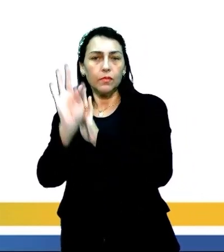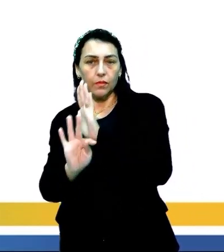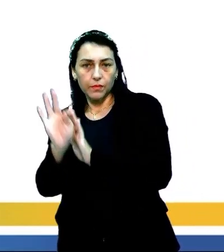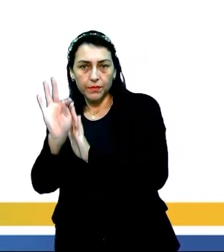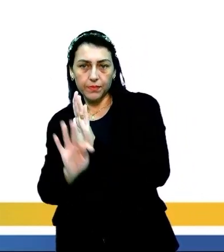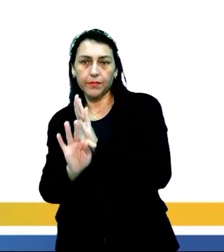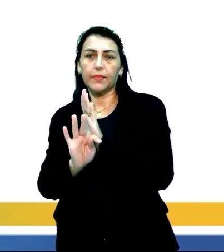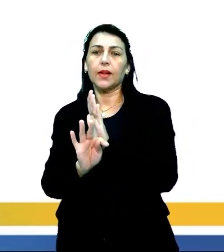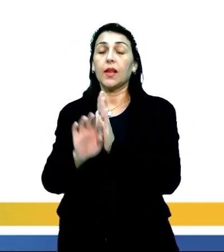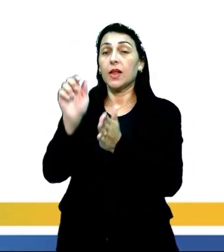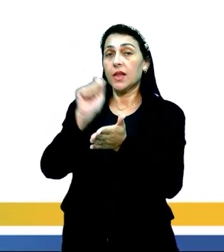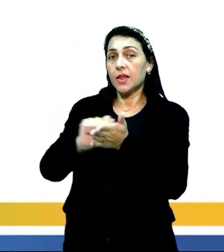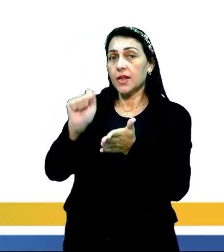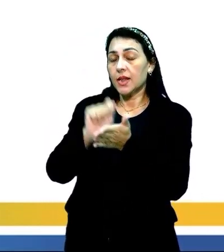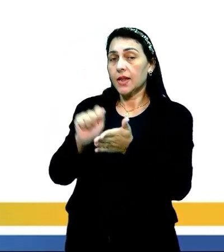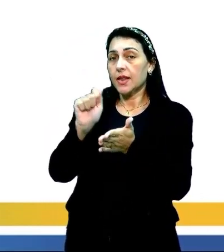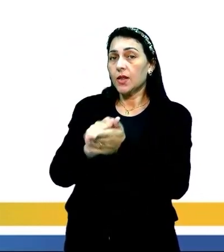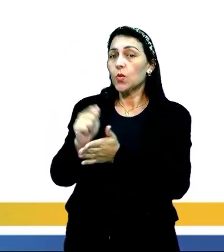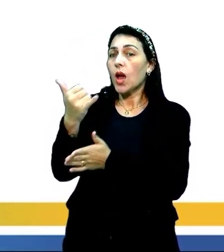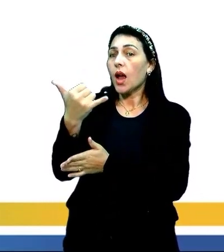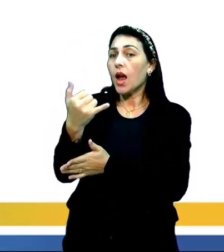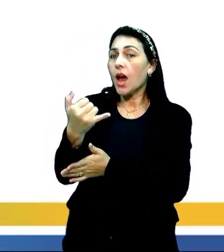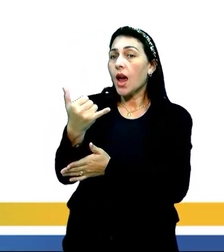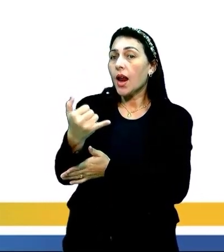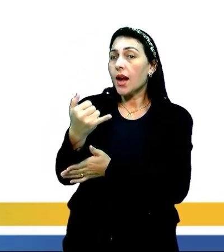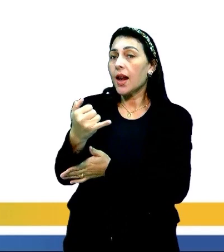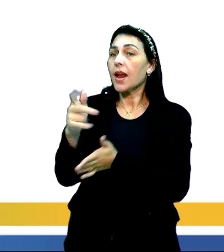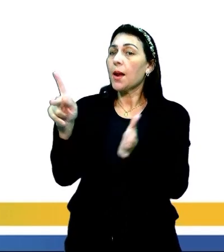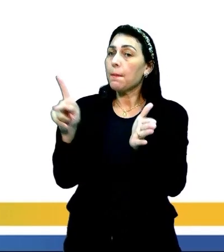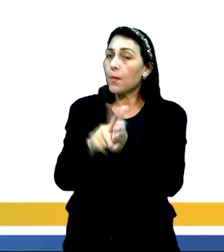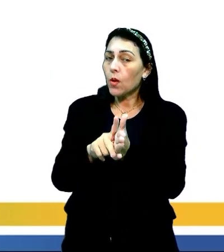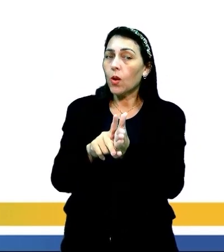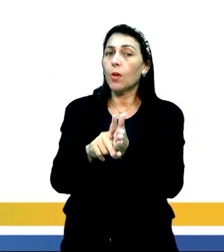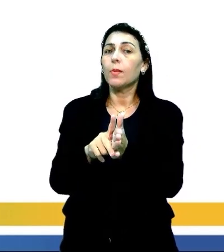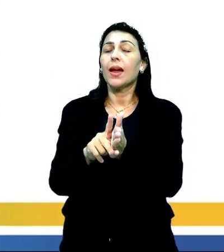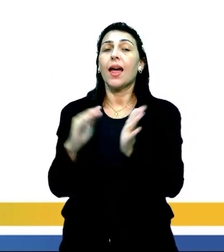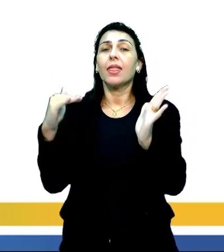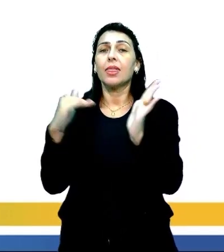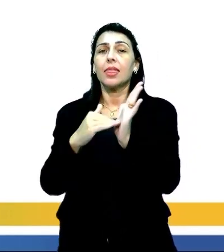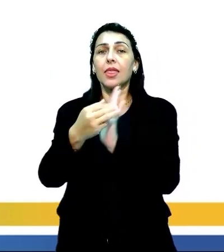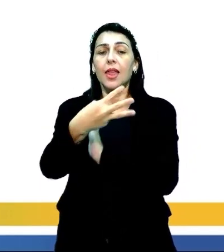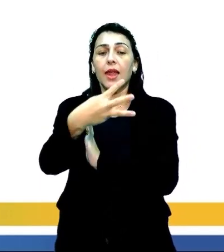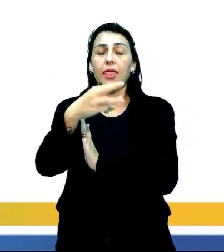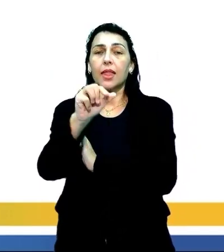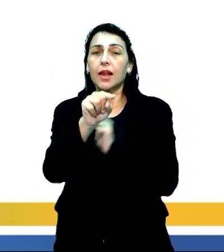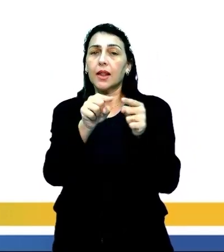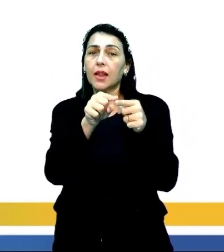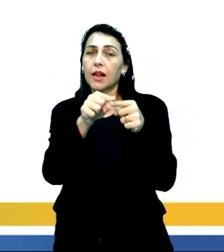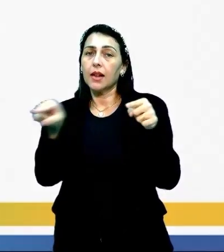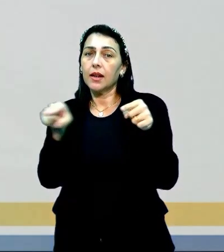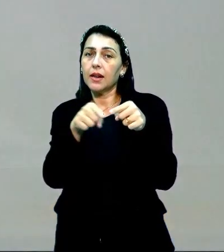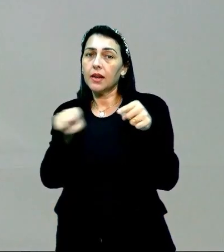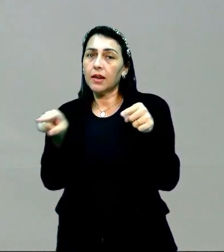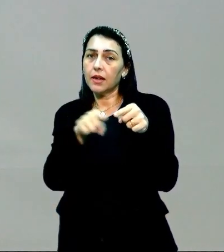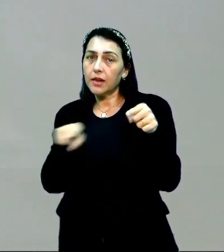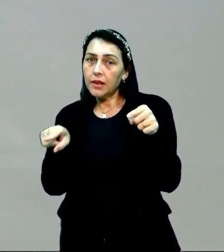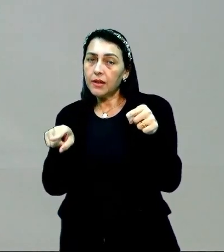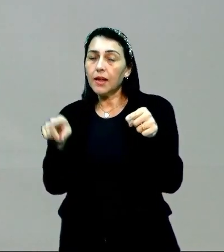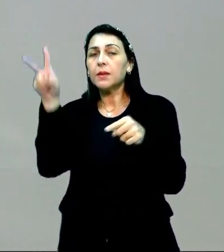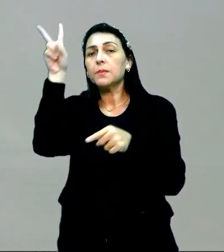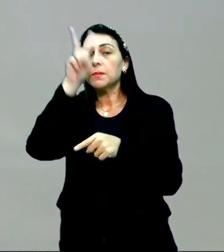Segundo, o texto definitivo deve ser escrito à tinta, na folha própria, em até 30